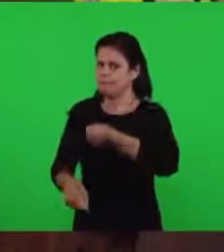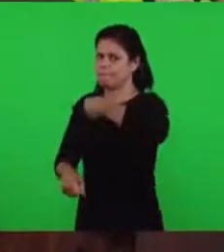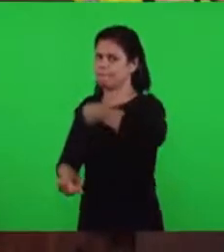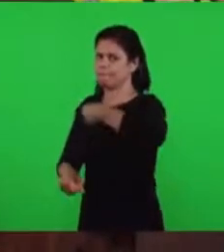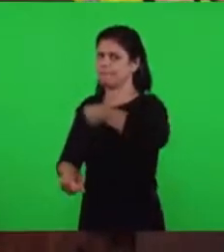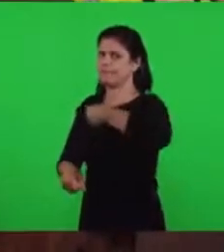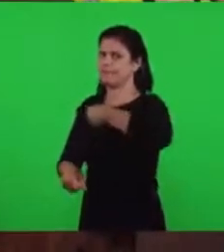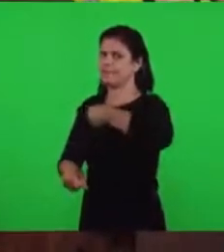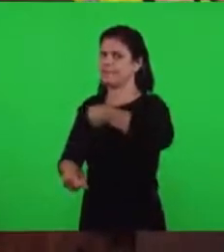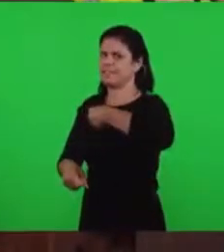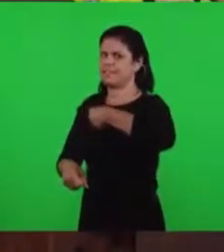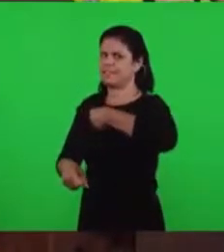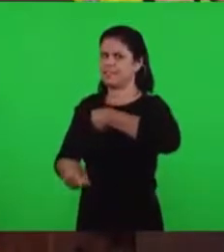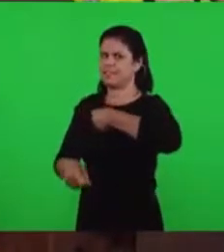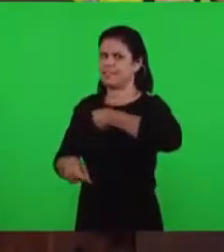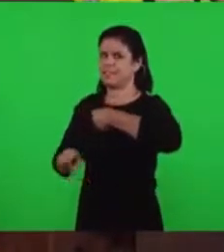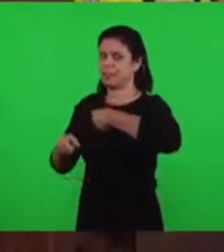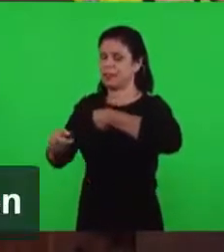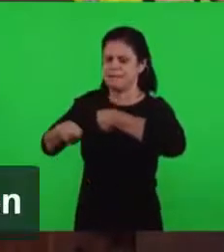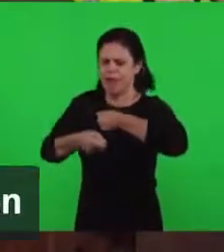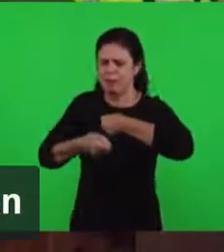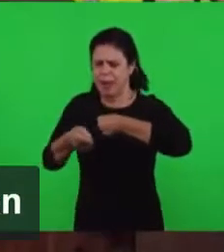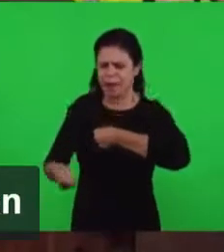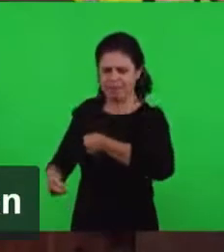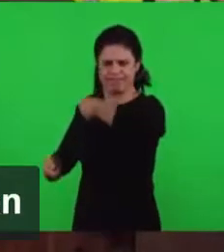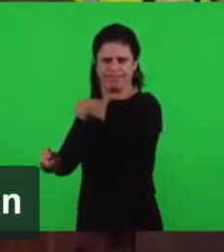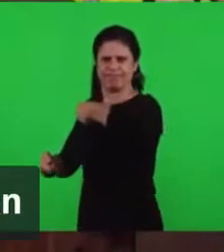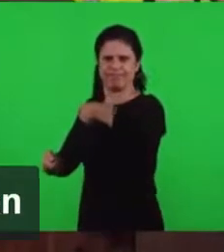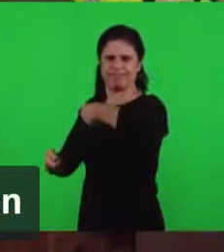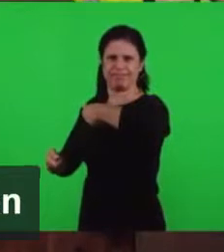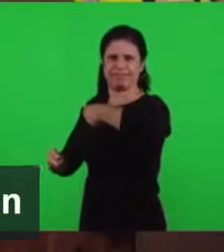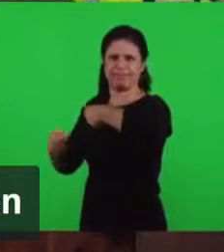ataque desta